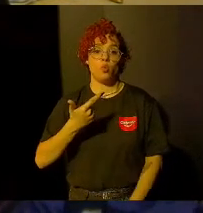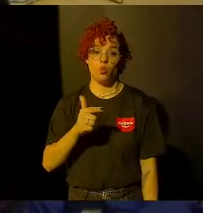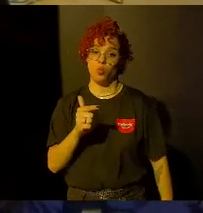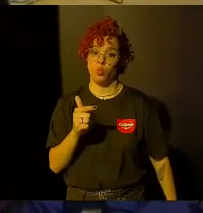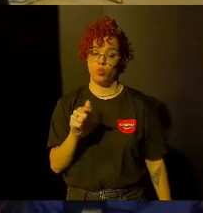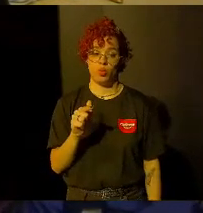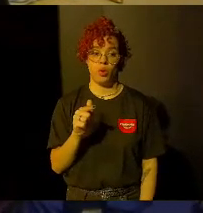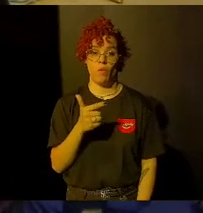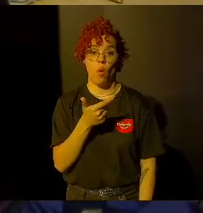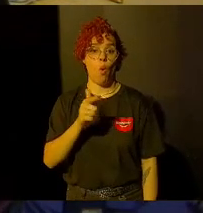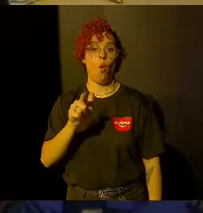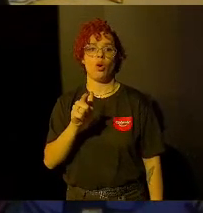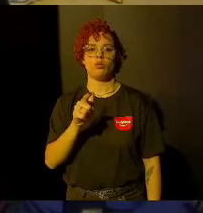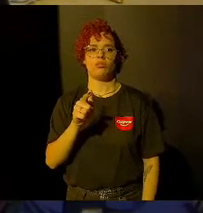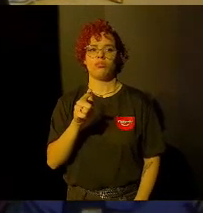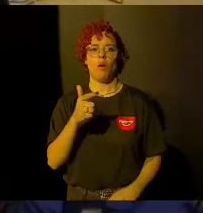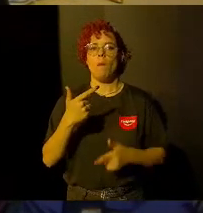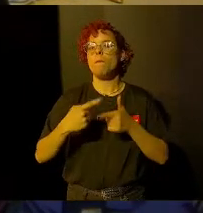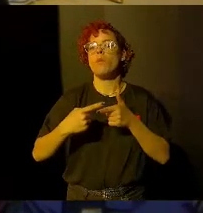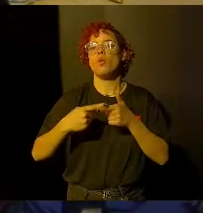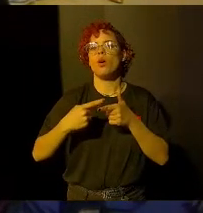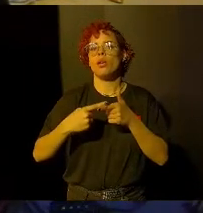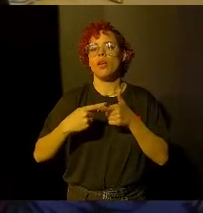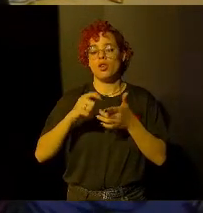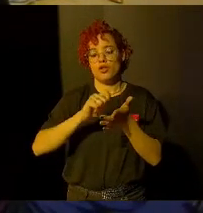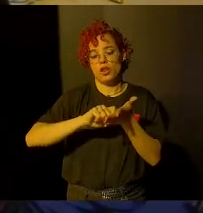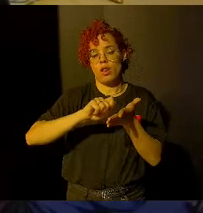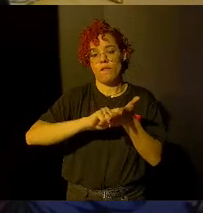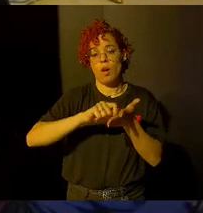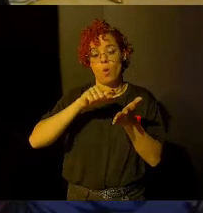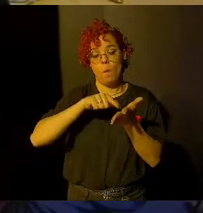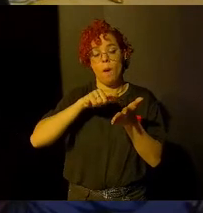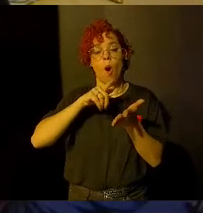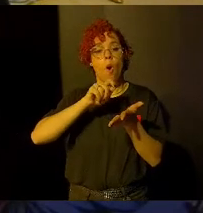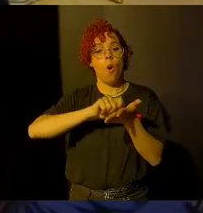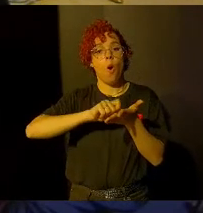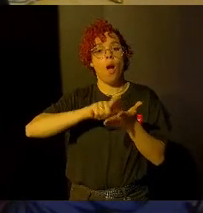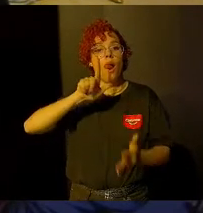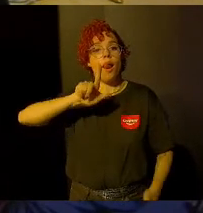intenção se não escreveu uma obra literariamente